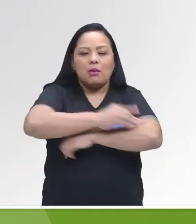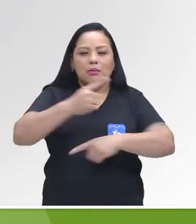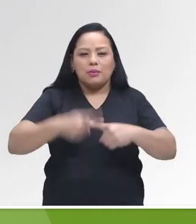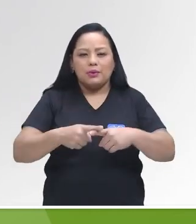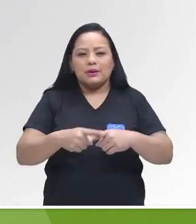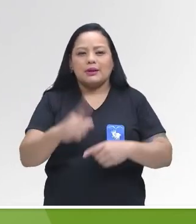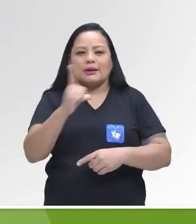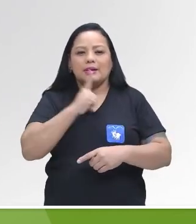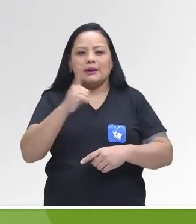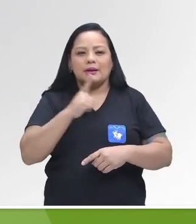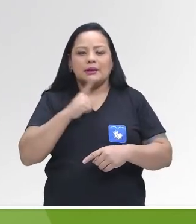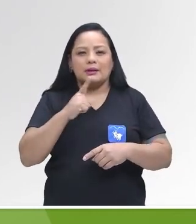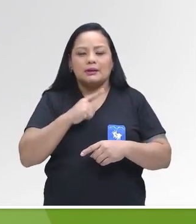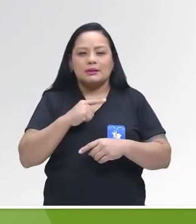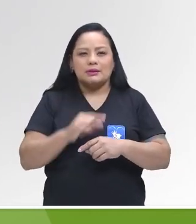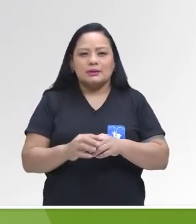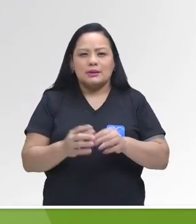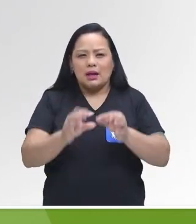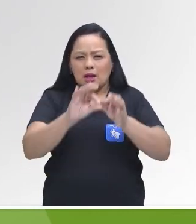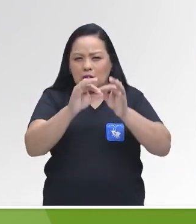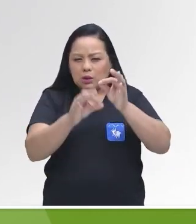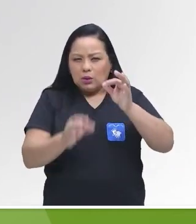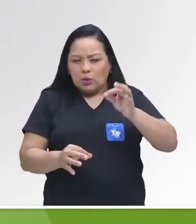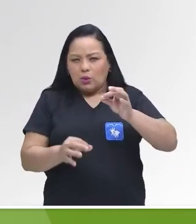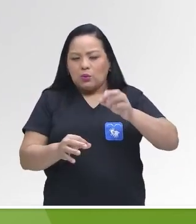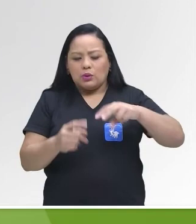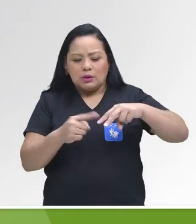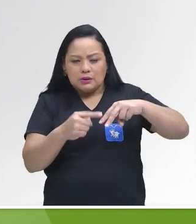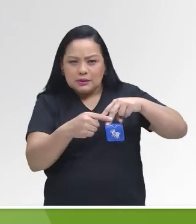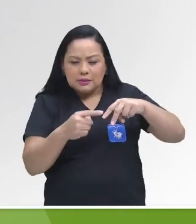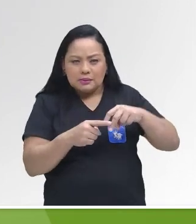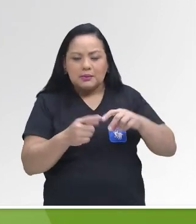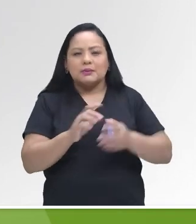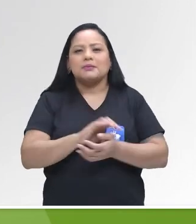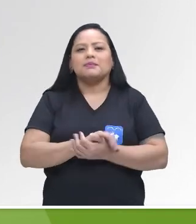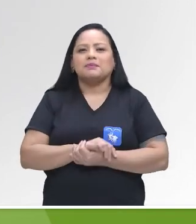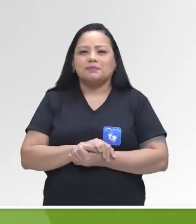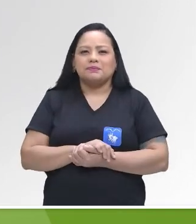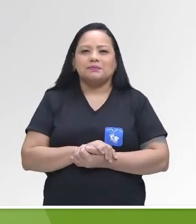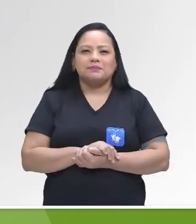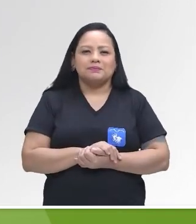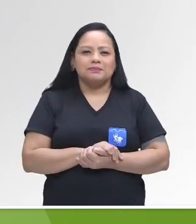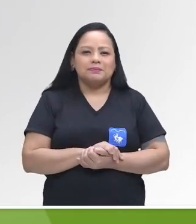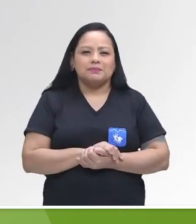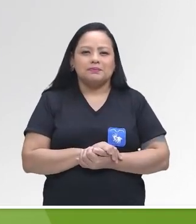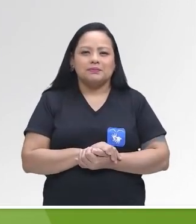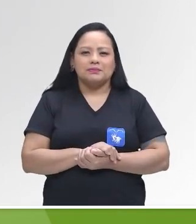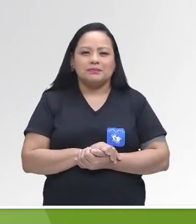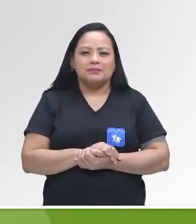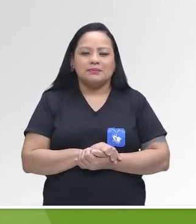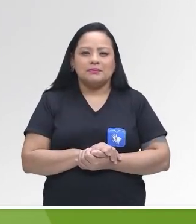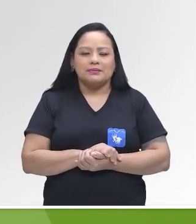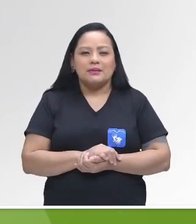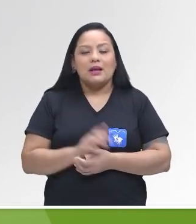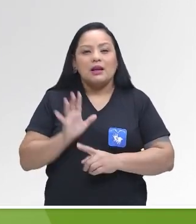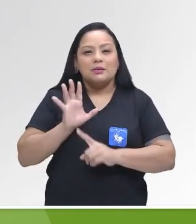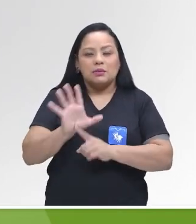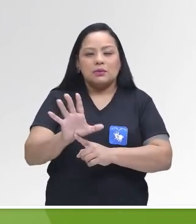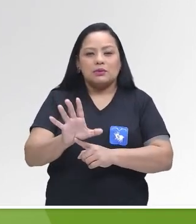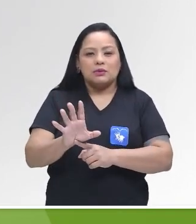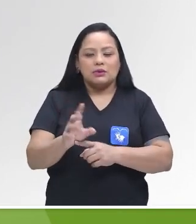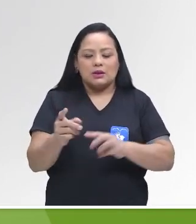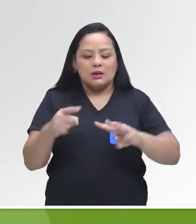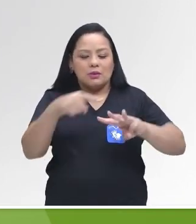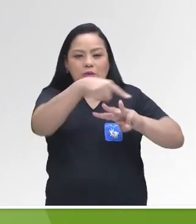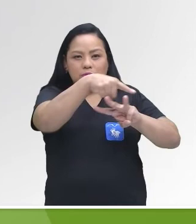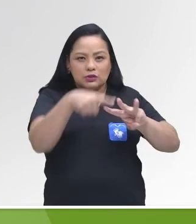possui as suas patas traseiras bem maiores do que as dianteiras, tá ok? E aí, em destaque aqui, a gente tem os dedinhos